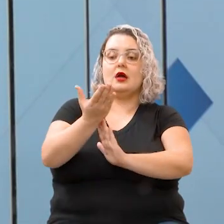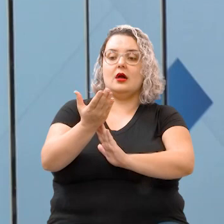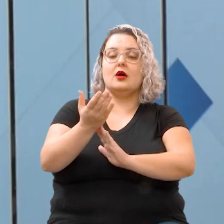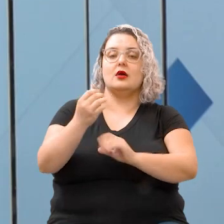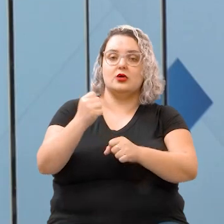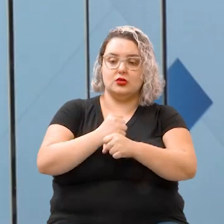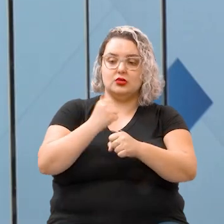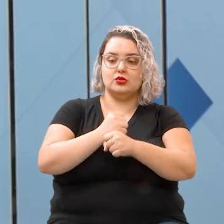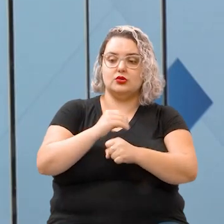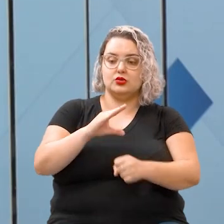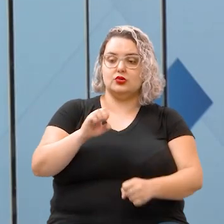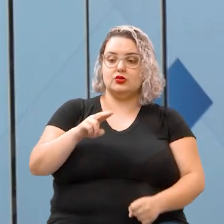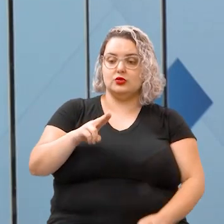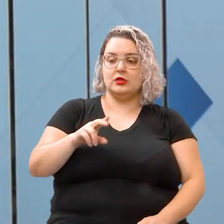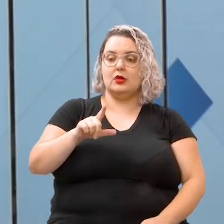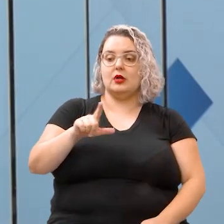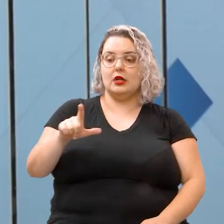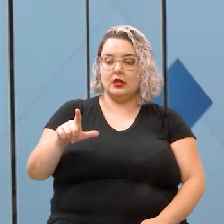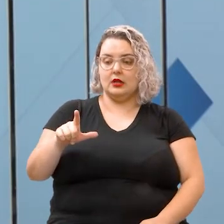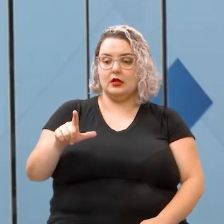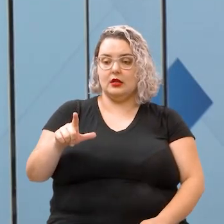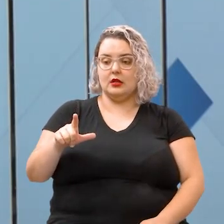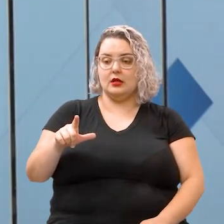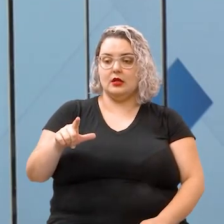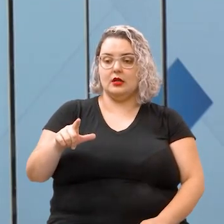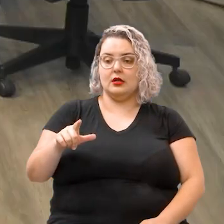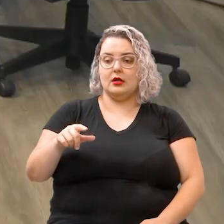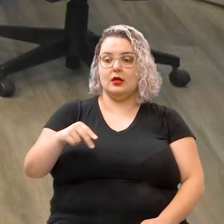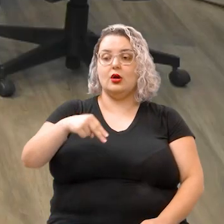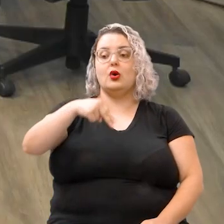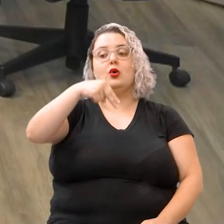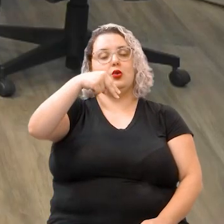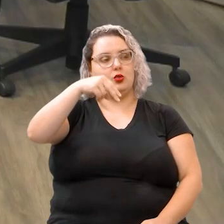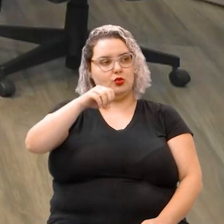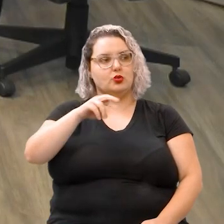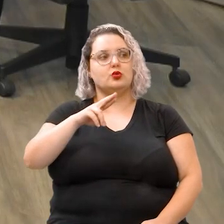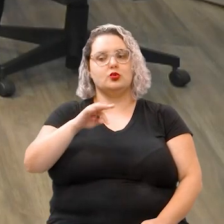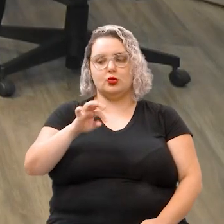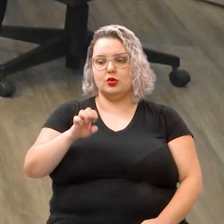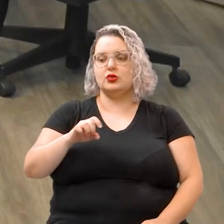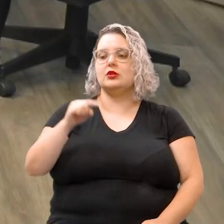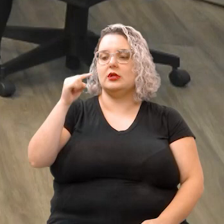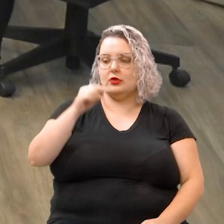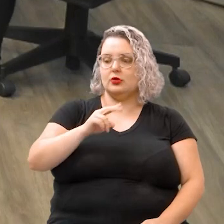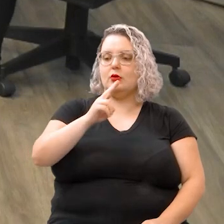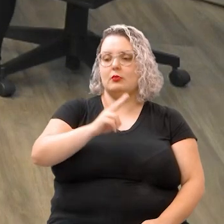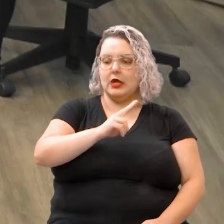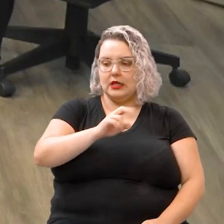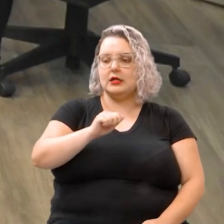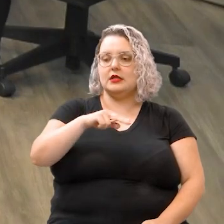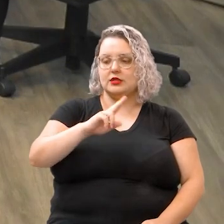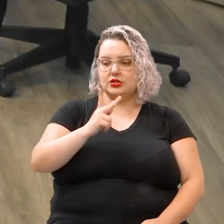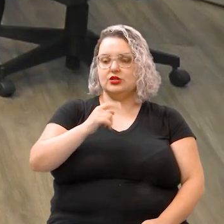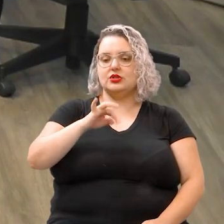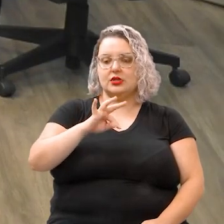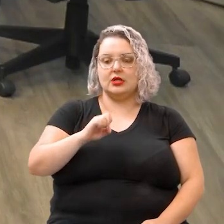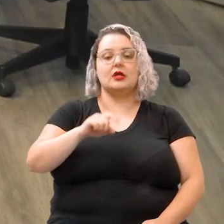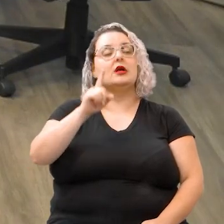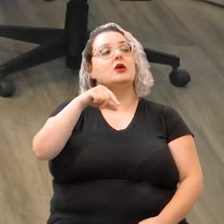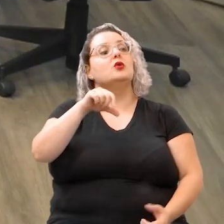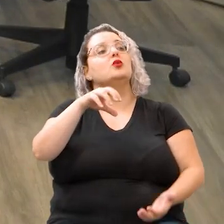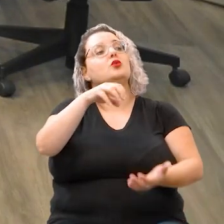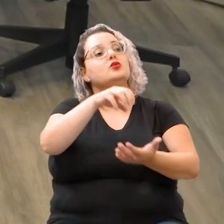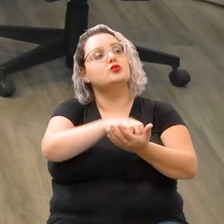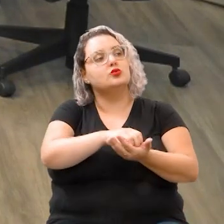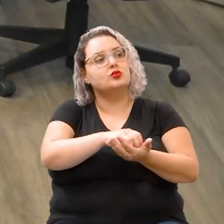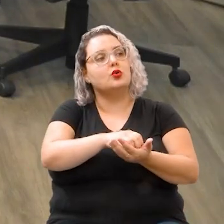a reforma do CEL Leste. Que o vai... CEL Norte, né, lá onde Lá era no o Padre Anchieta, Isso. não é isso? A e CEL gente tem Norte onde também. era o centro,